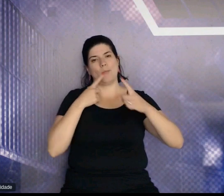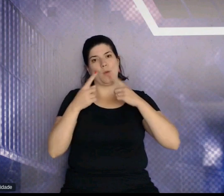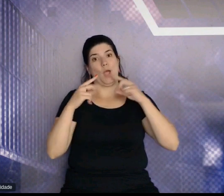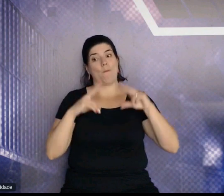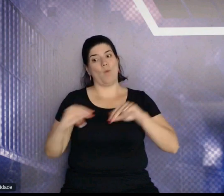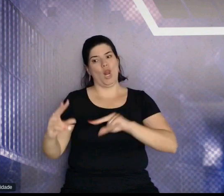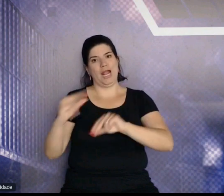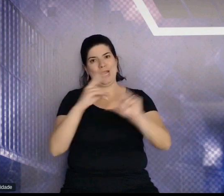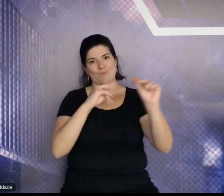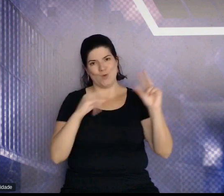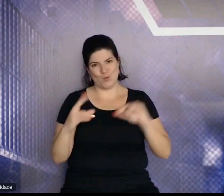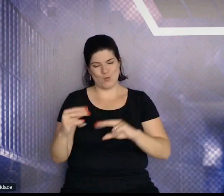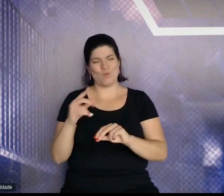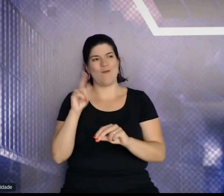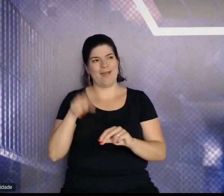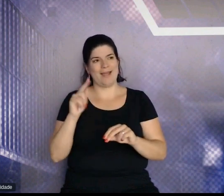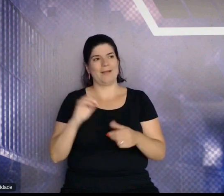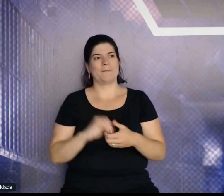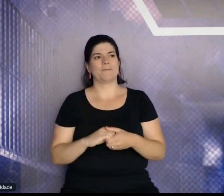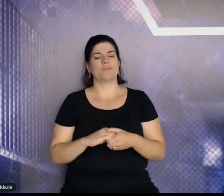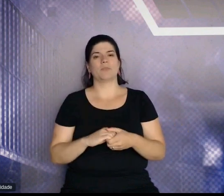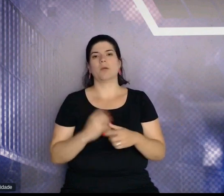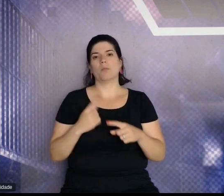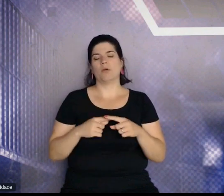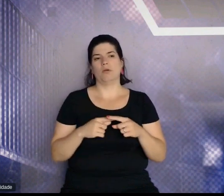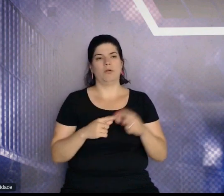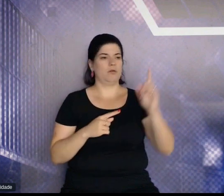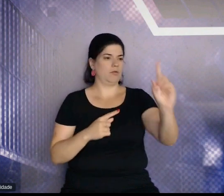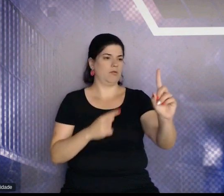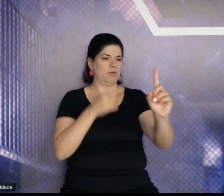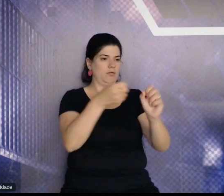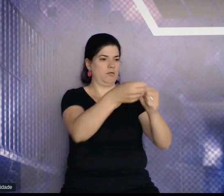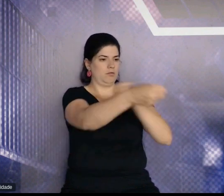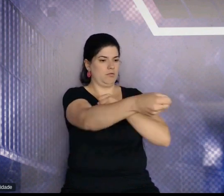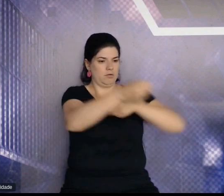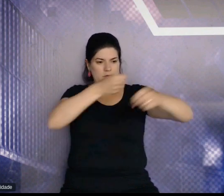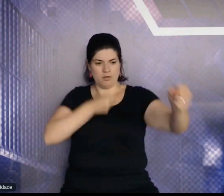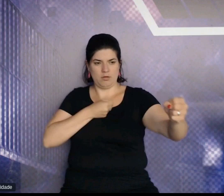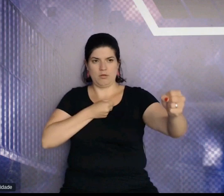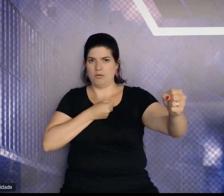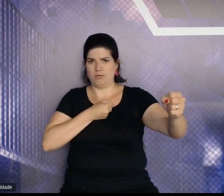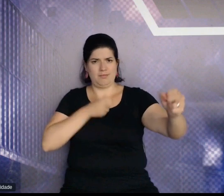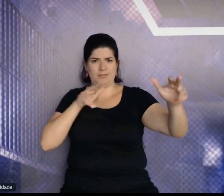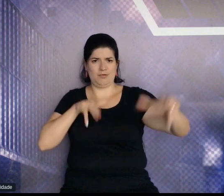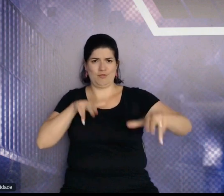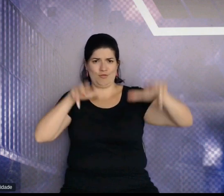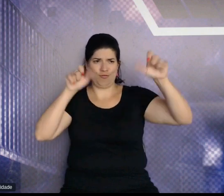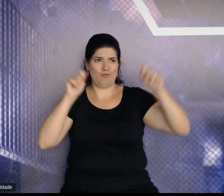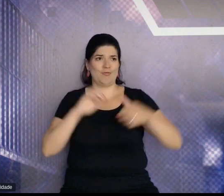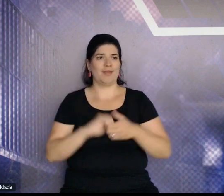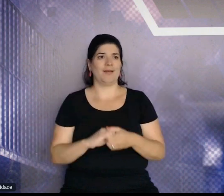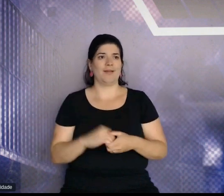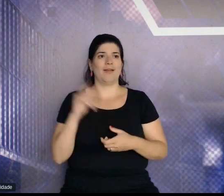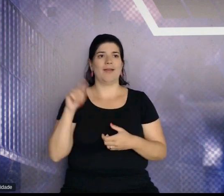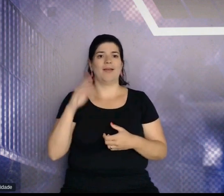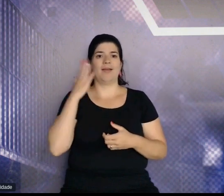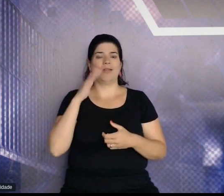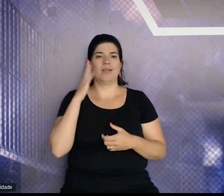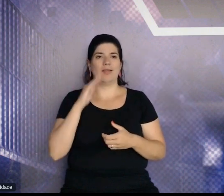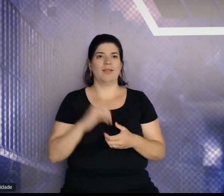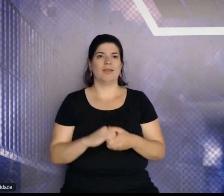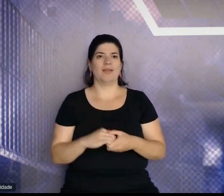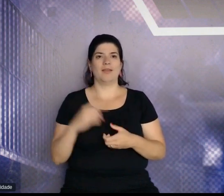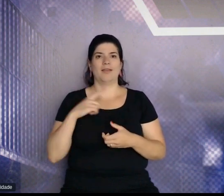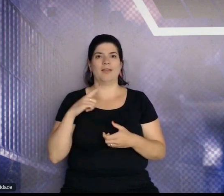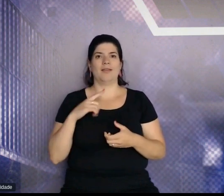Sim. é porque a gente não se coloca no lugar do outro nunca, né? A gente nunca vai conseguir viver o que outra pessoa está vivendo,